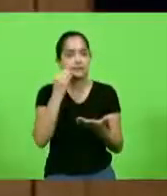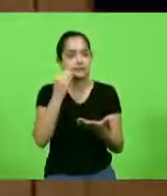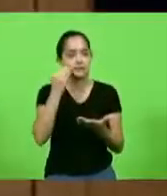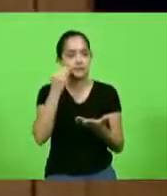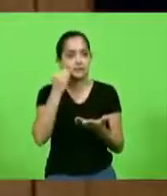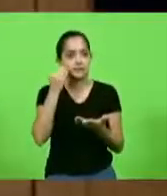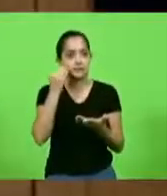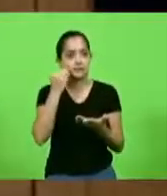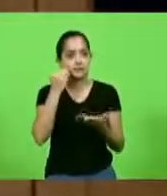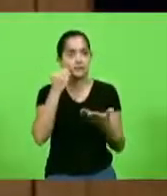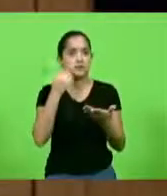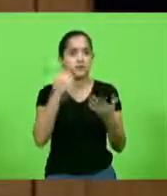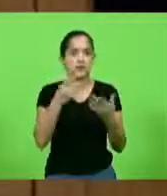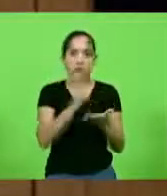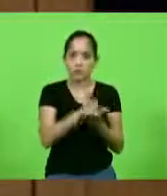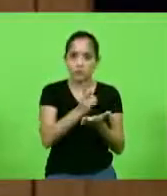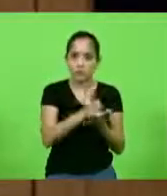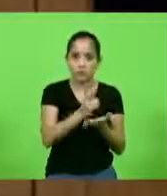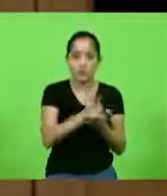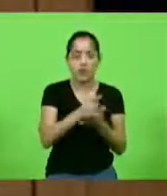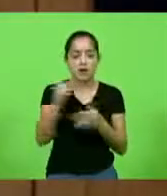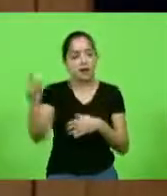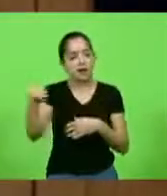deixar o seu negócio aberto,